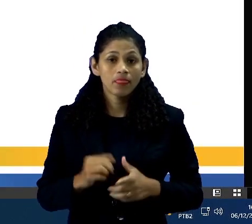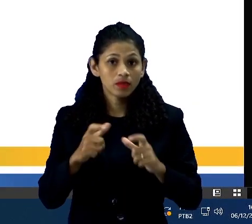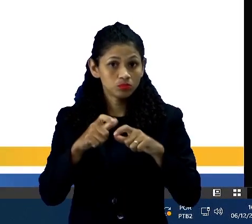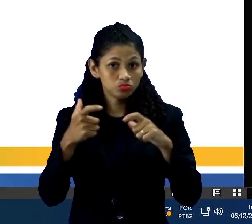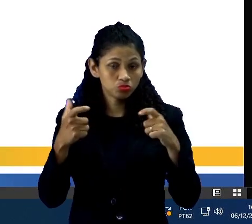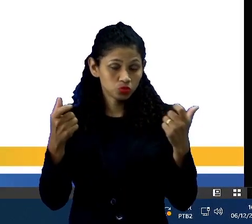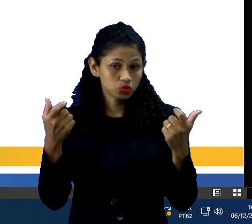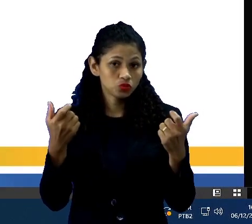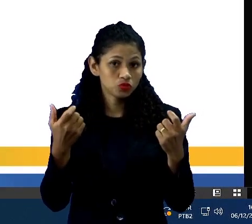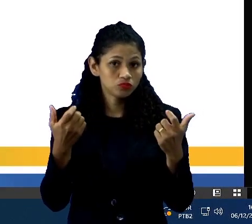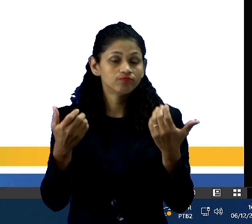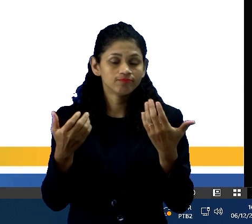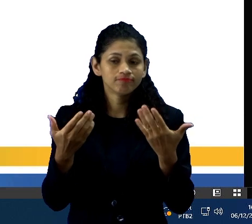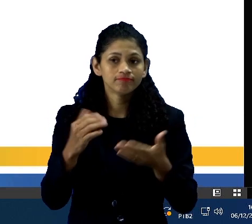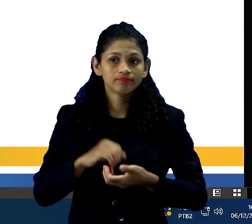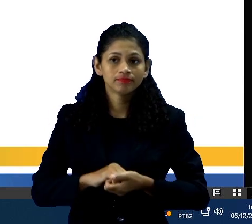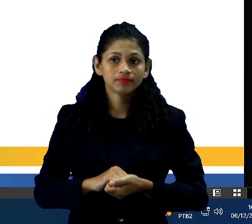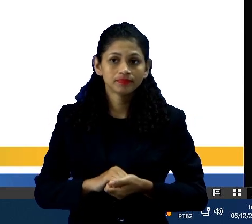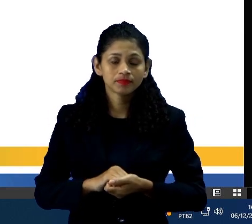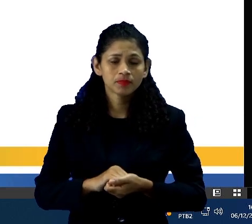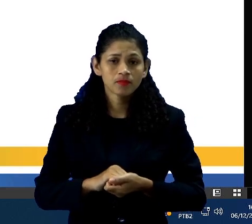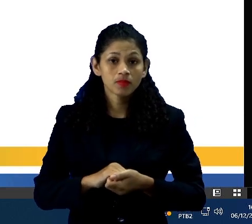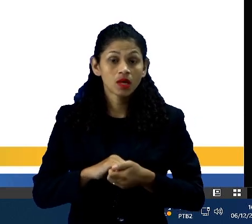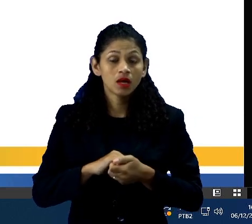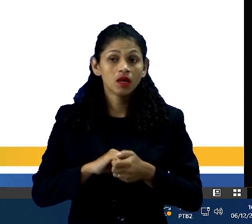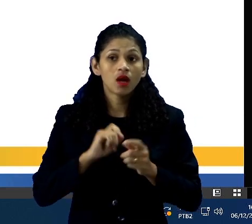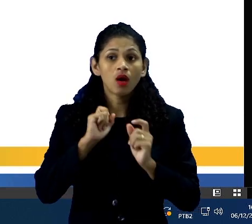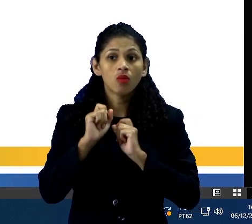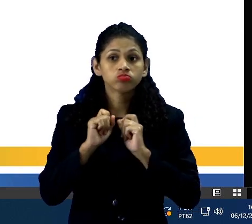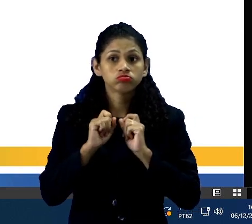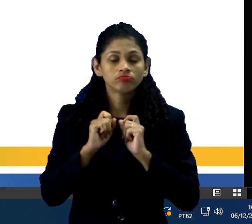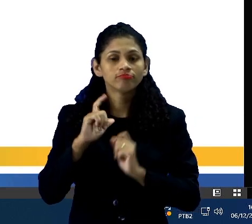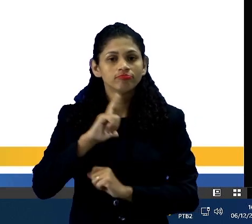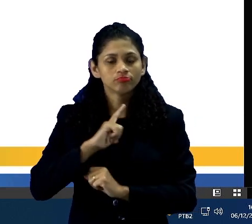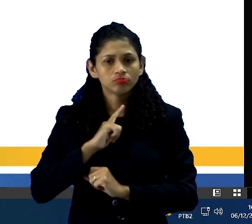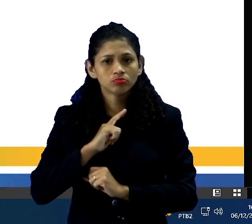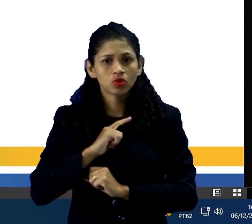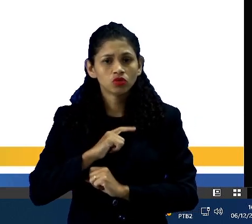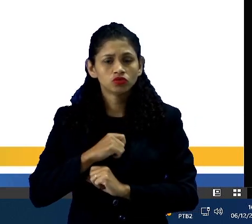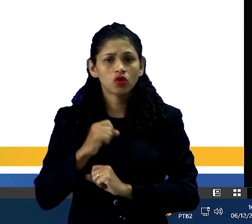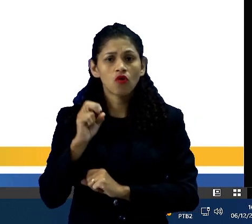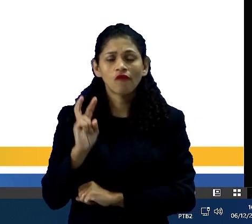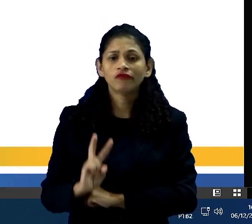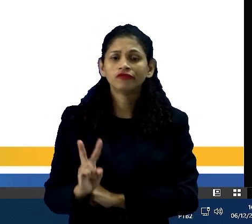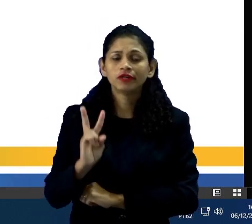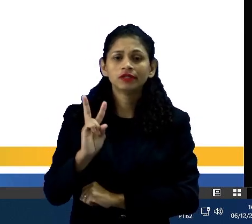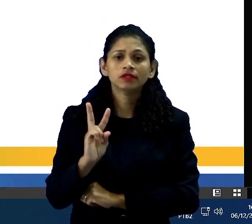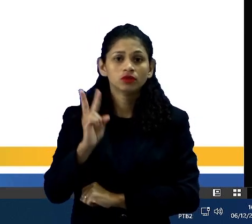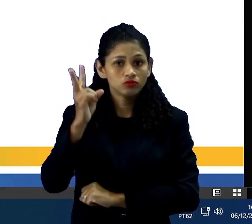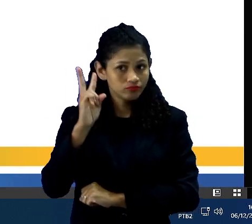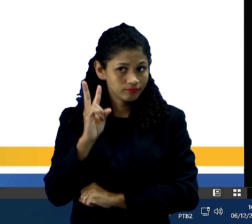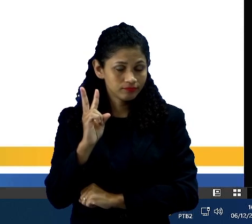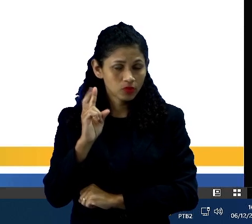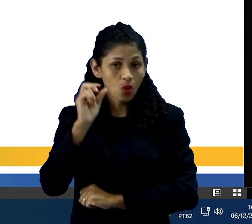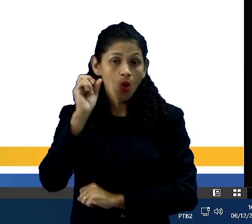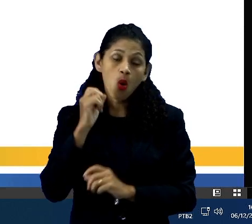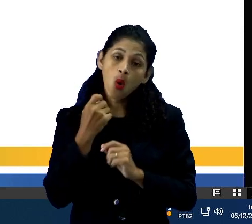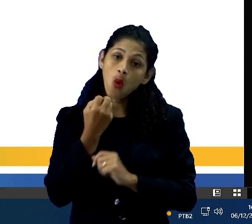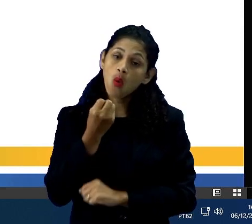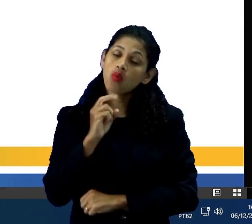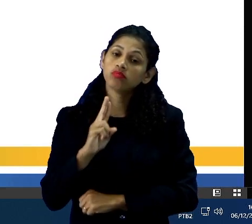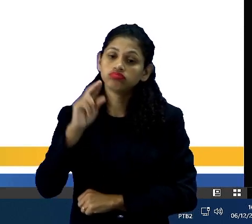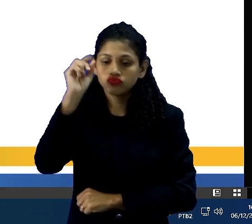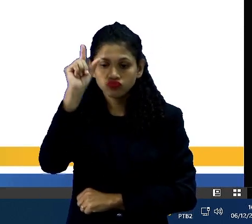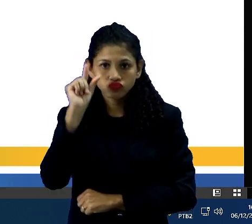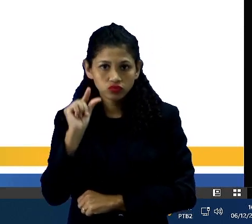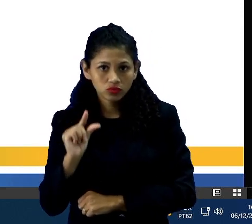Grandezas proporcionais. As grandezas proporcionais têm seus valores aumentados ou diminuídos em uma relação que